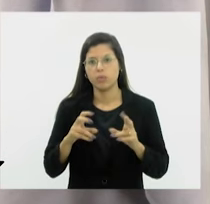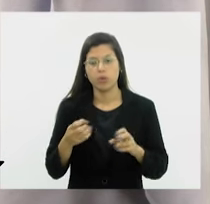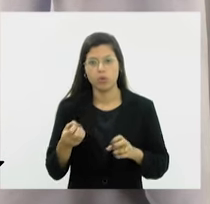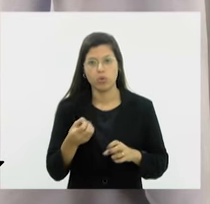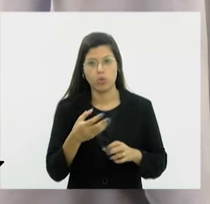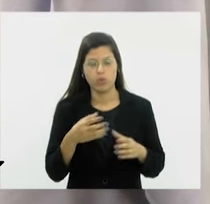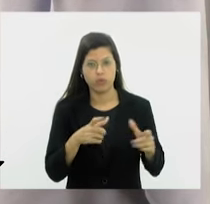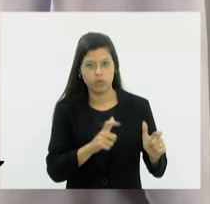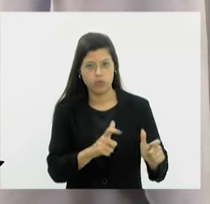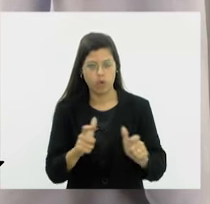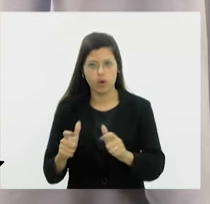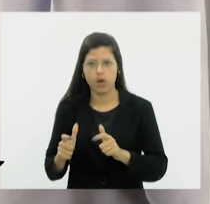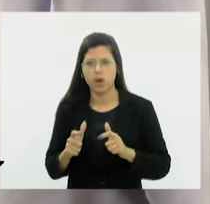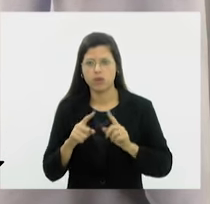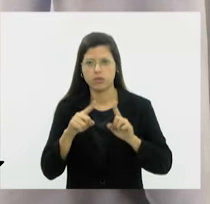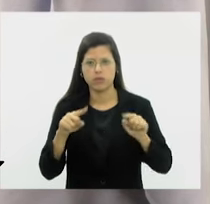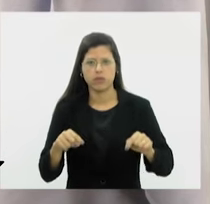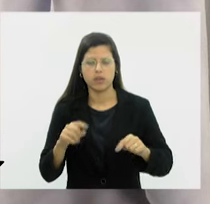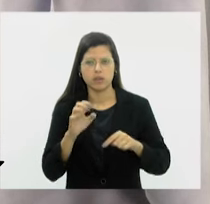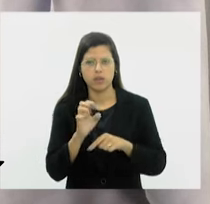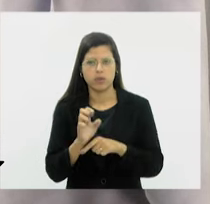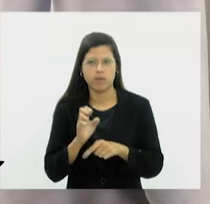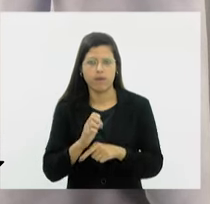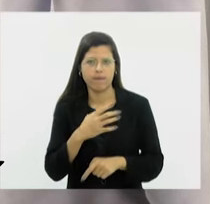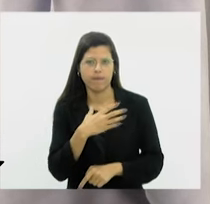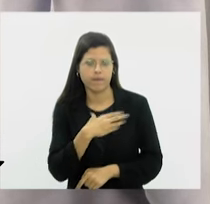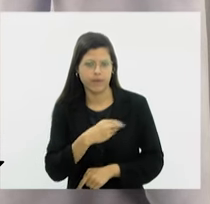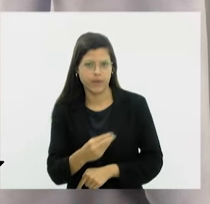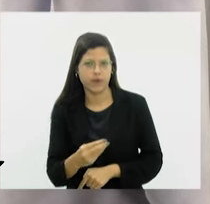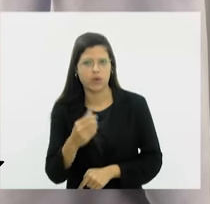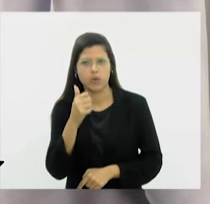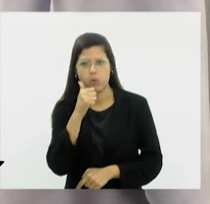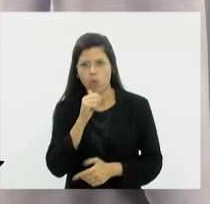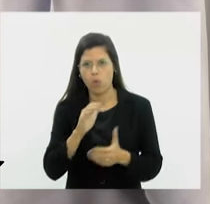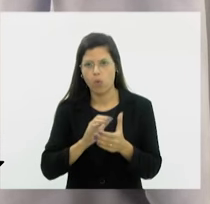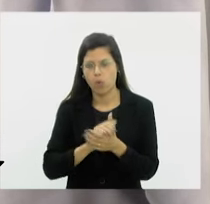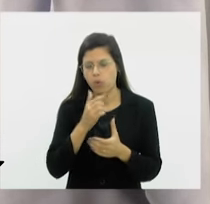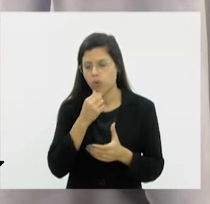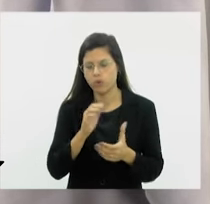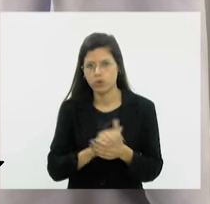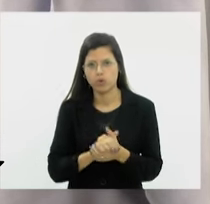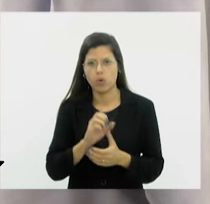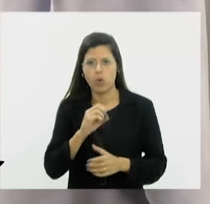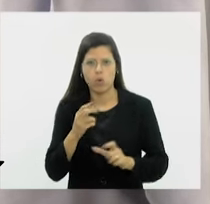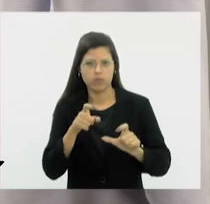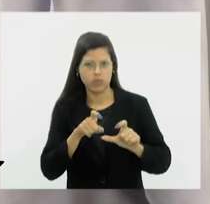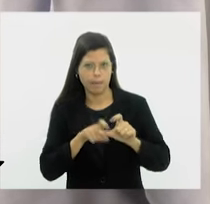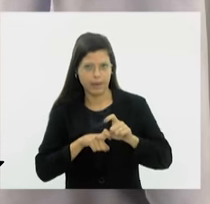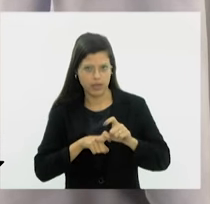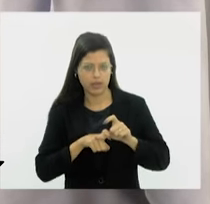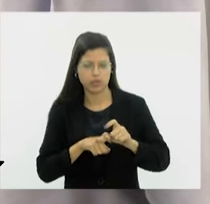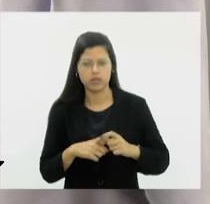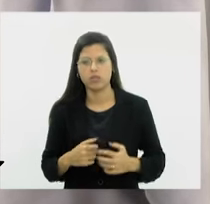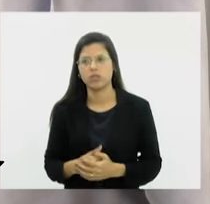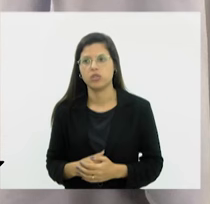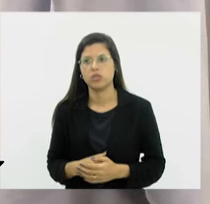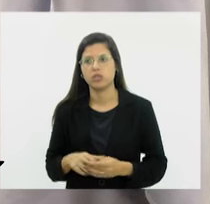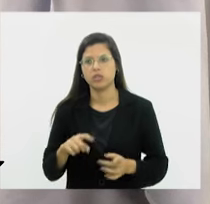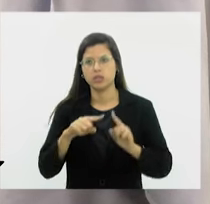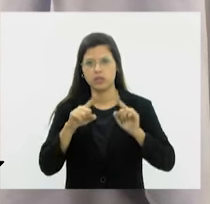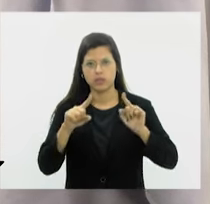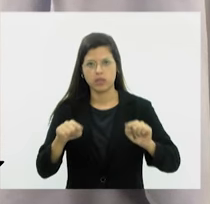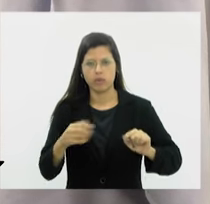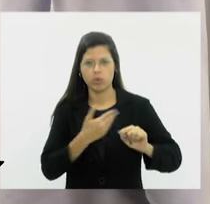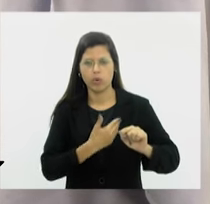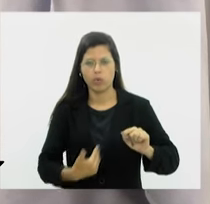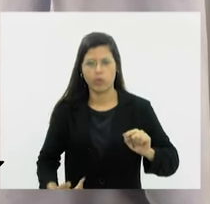para os servidores públicos estaduais em virtude de doença de filhos, cônjuges ou dependentes. E coloca como servidores públicos,